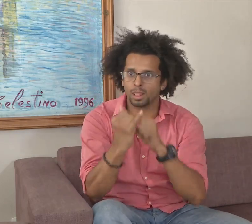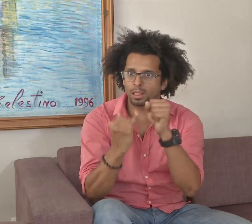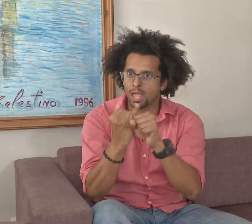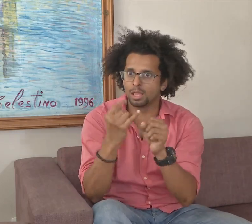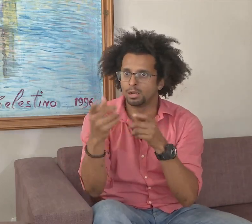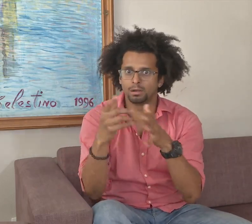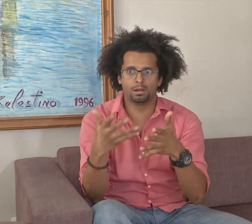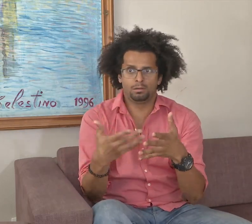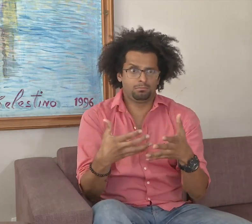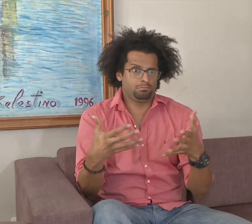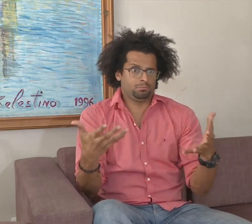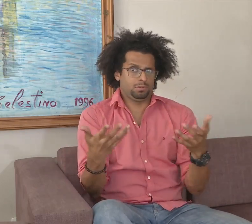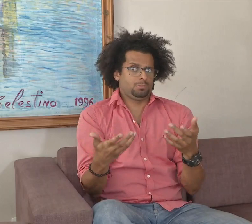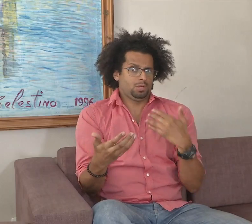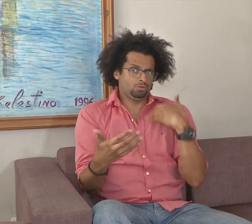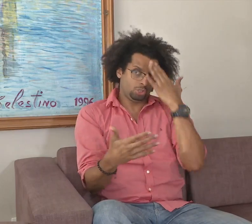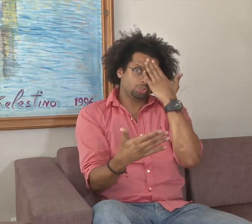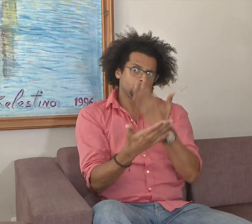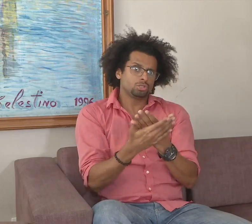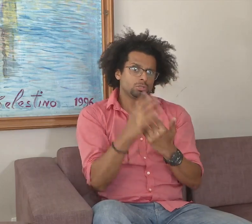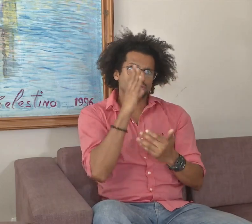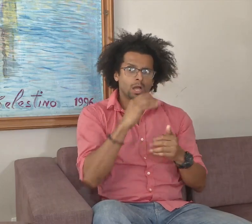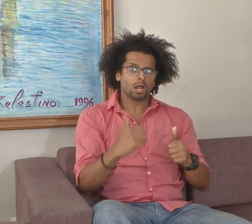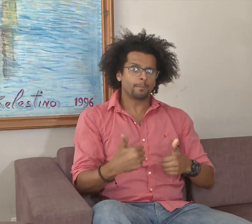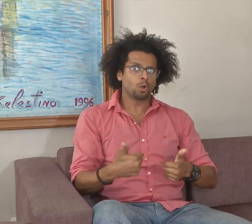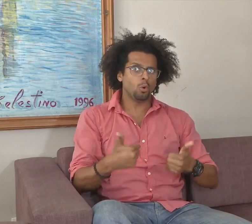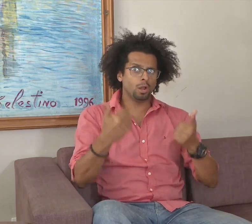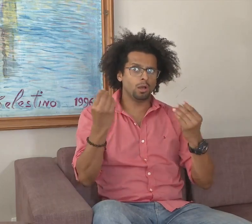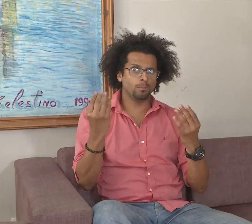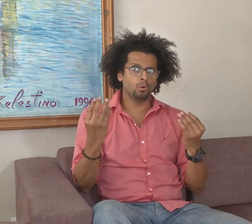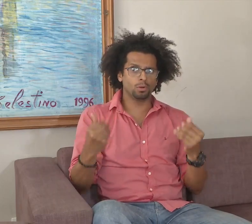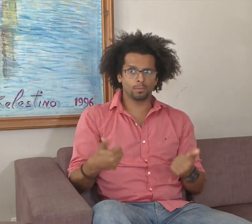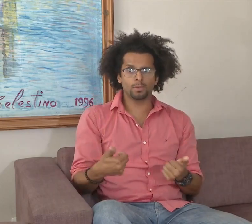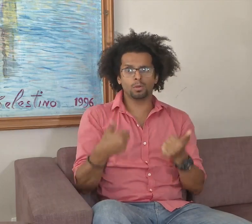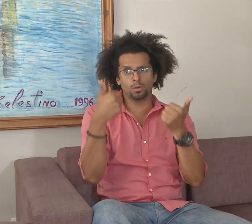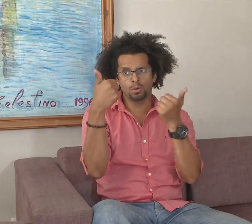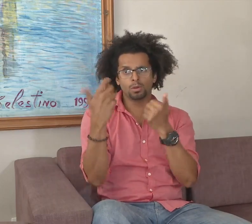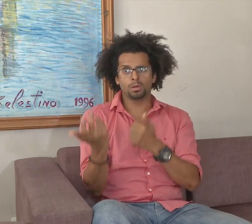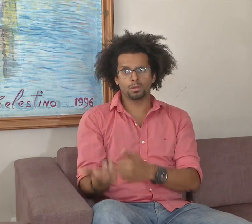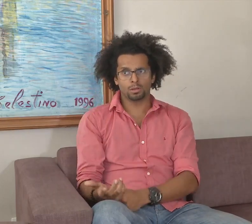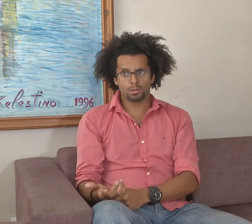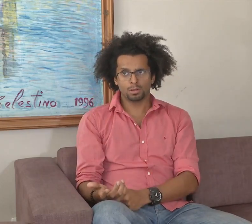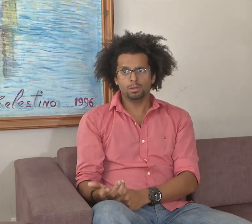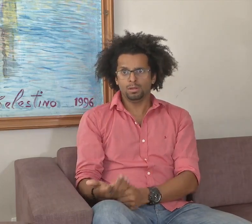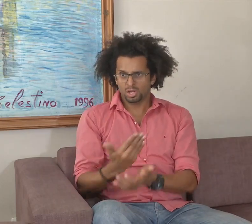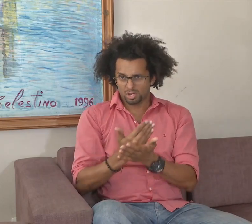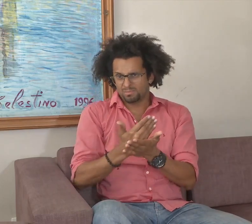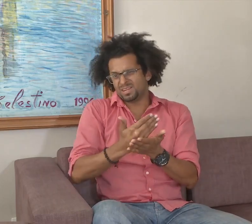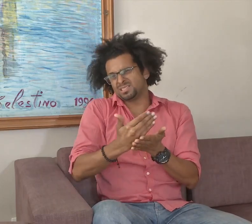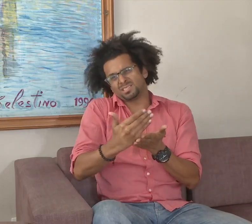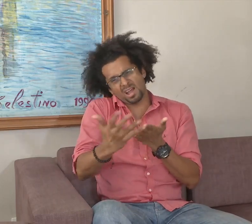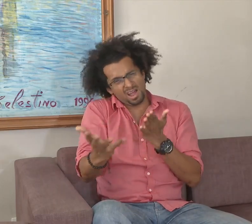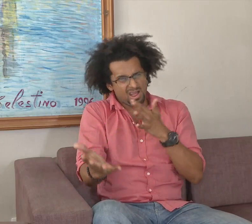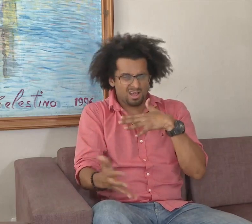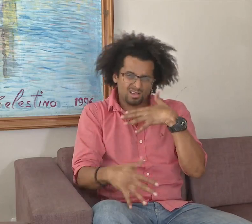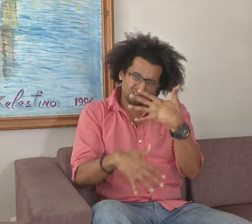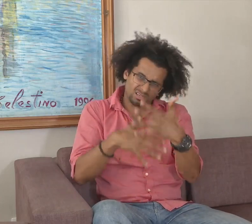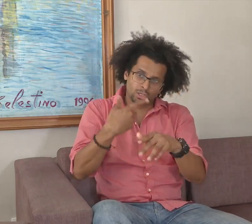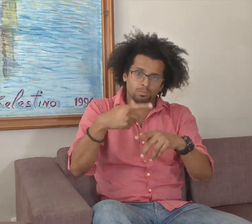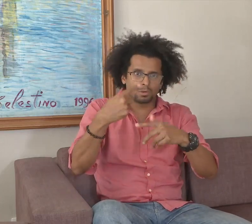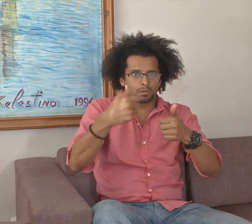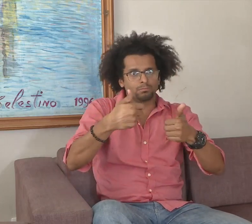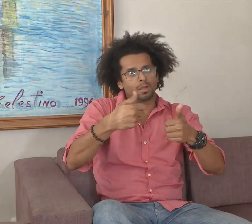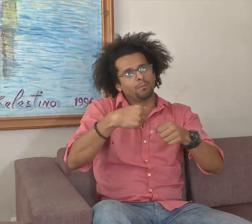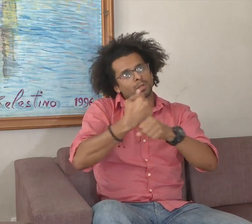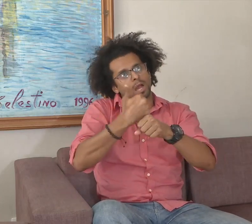curso naquela cidade. Então eu acredito que o Brasil ele tem melhorado bastante e ainda vai melhorar. Sei que vai